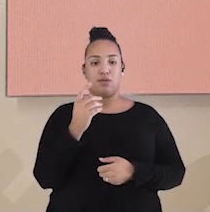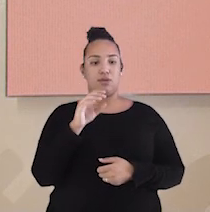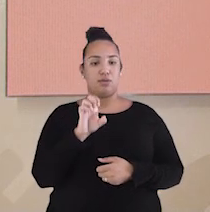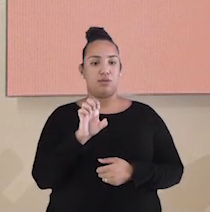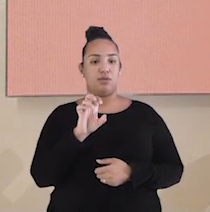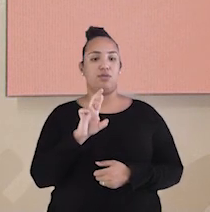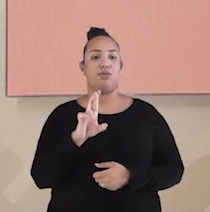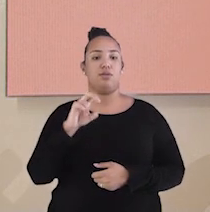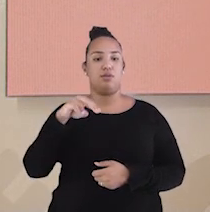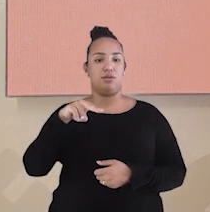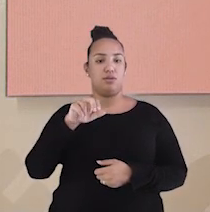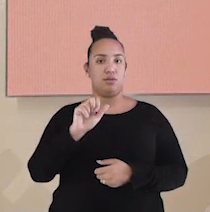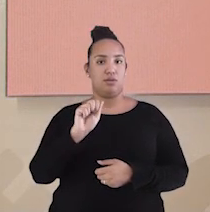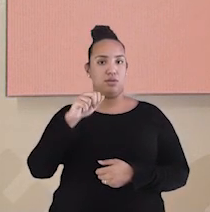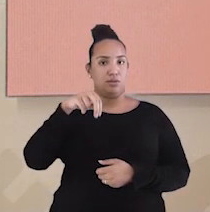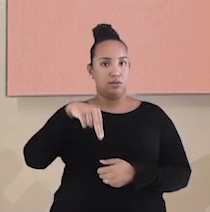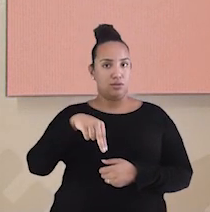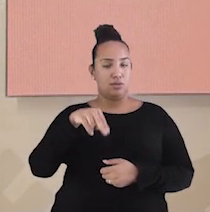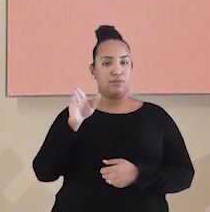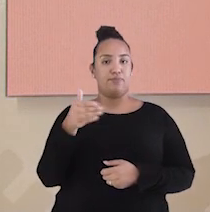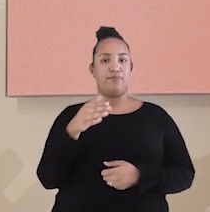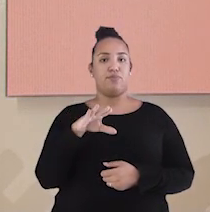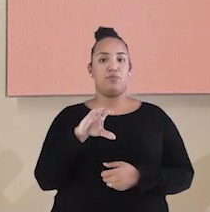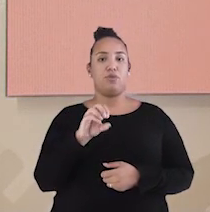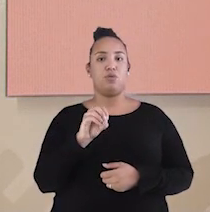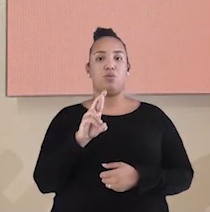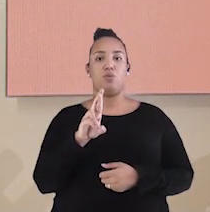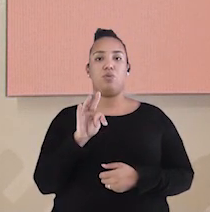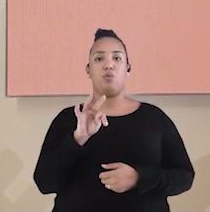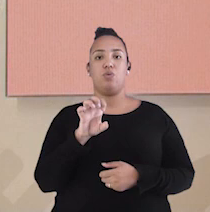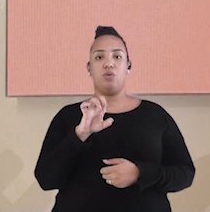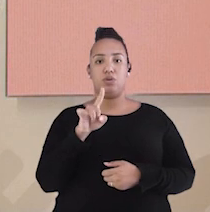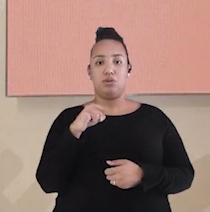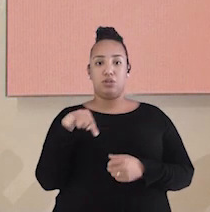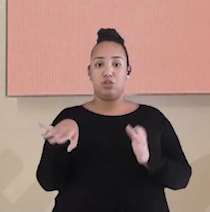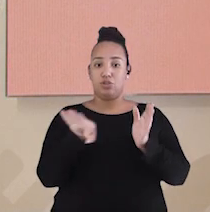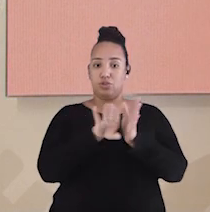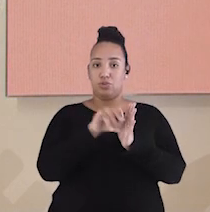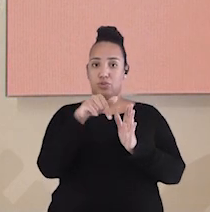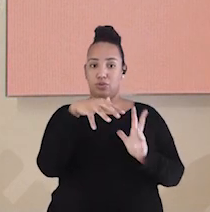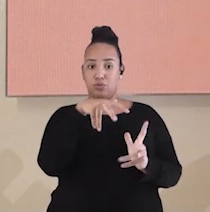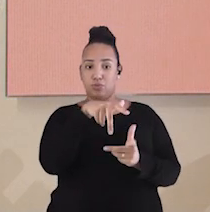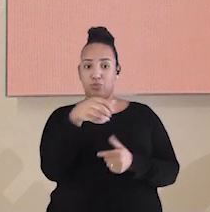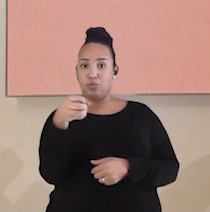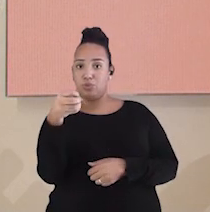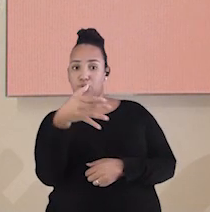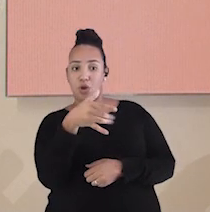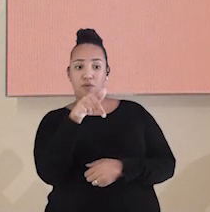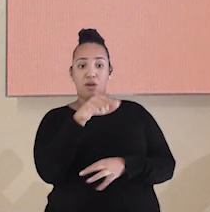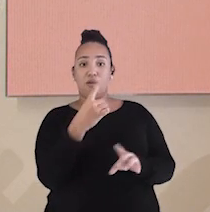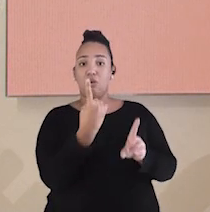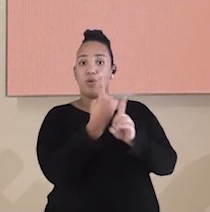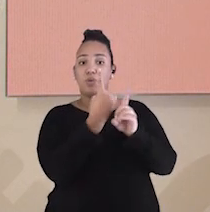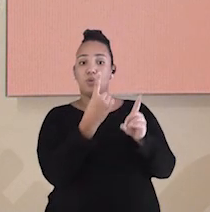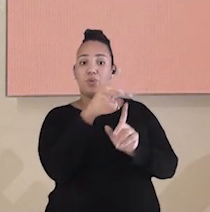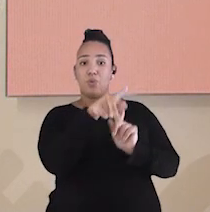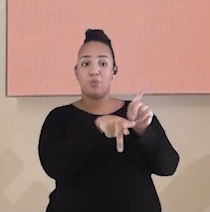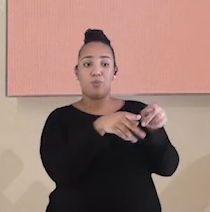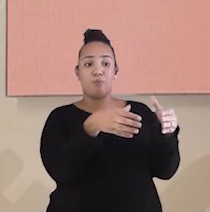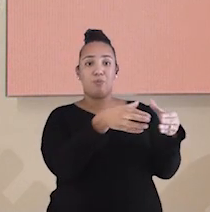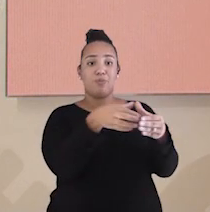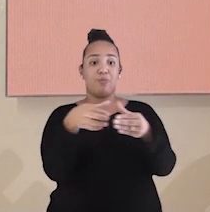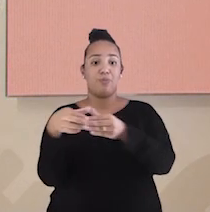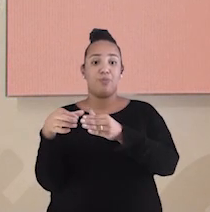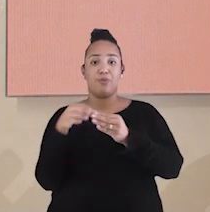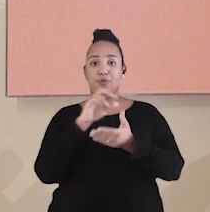foi um dos que chegou até o Novo Mundo. Ao chegar, tomou conhecimento da existência de grandes civilizações. Mais tarde